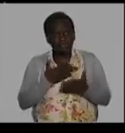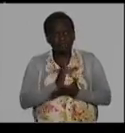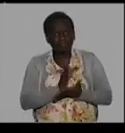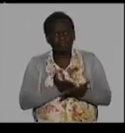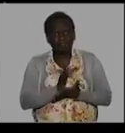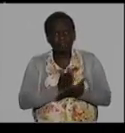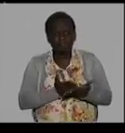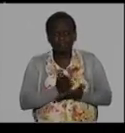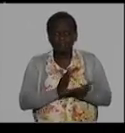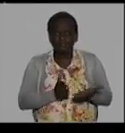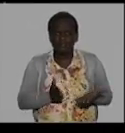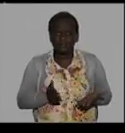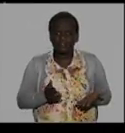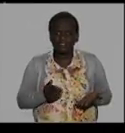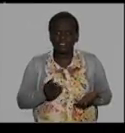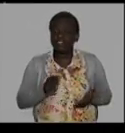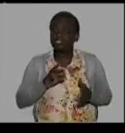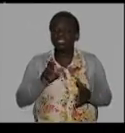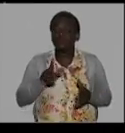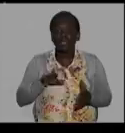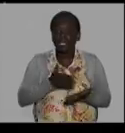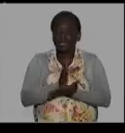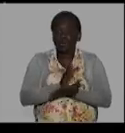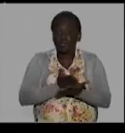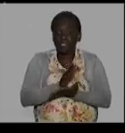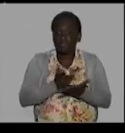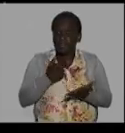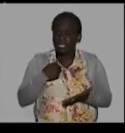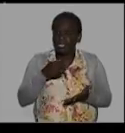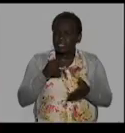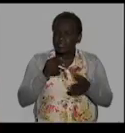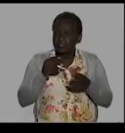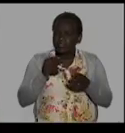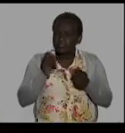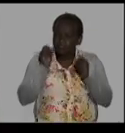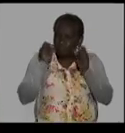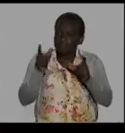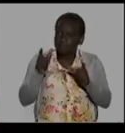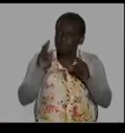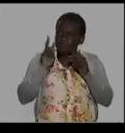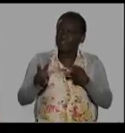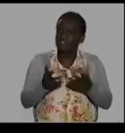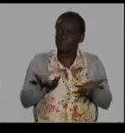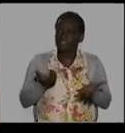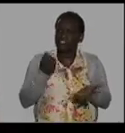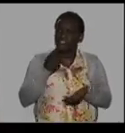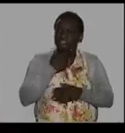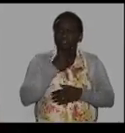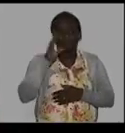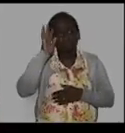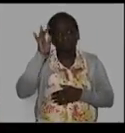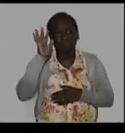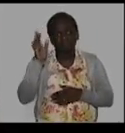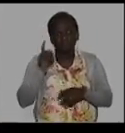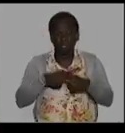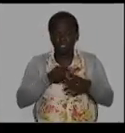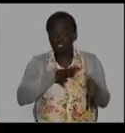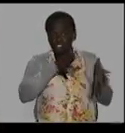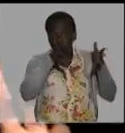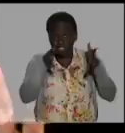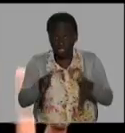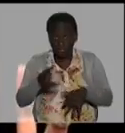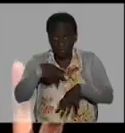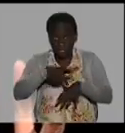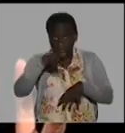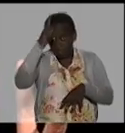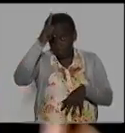incomodando, imagino, que não foi me te incomodando, mas me chamou atenção, assim, me chamou muita atenção, porque eu cheguei em